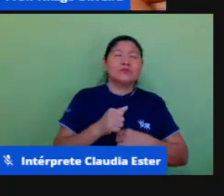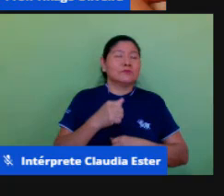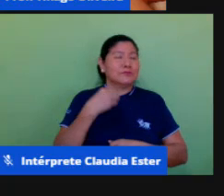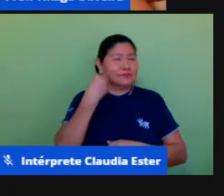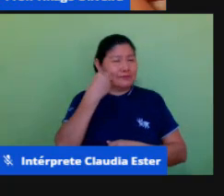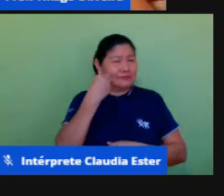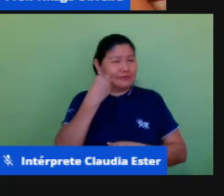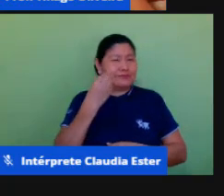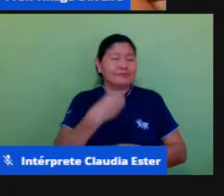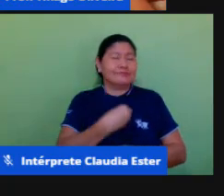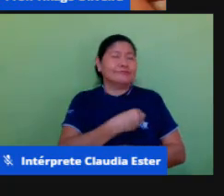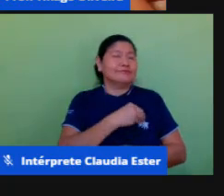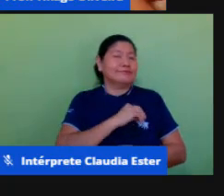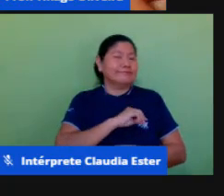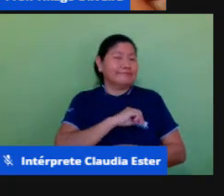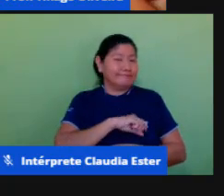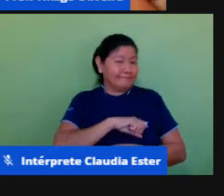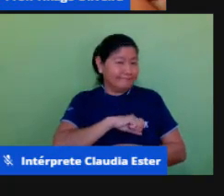dentro dessa